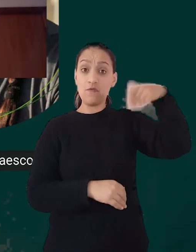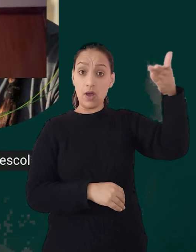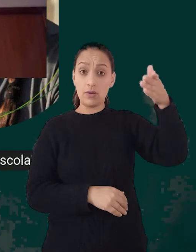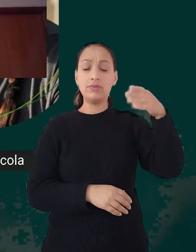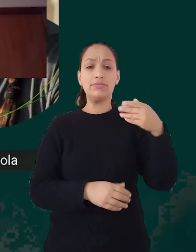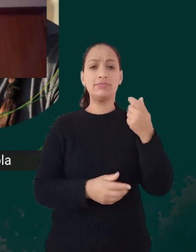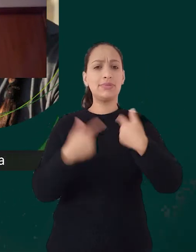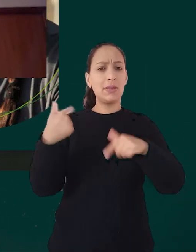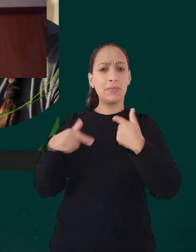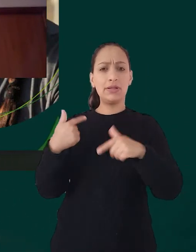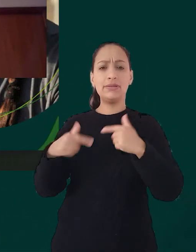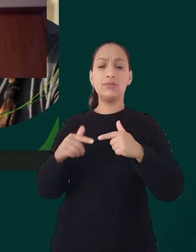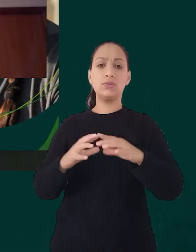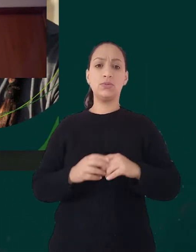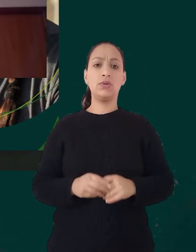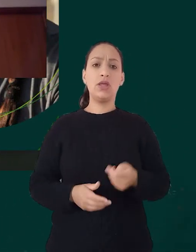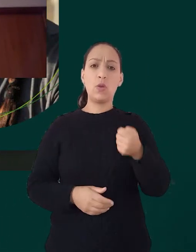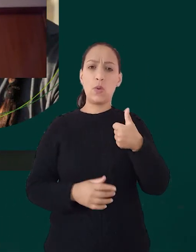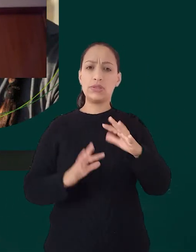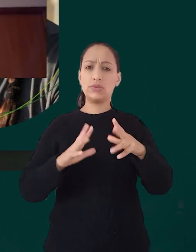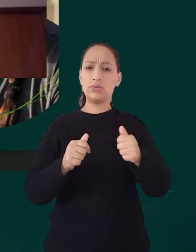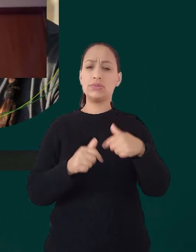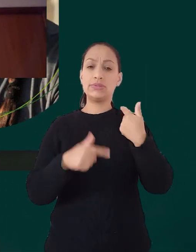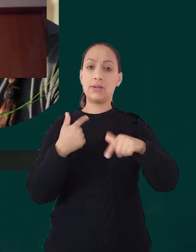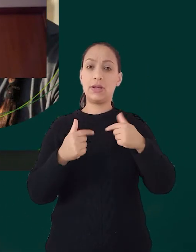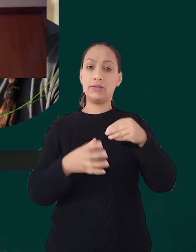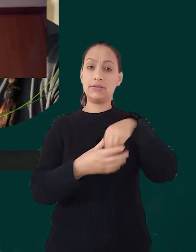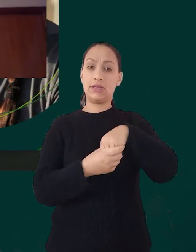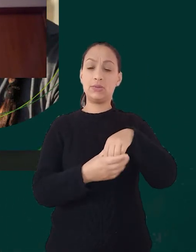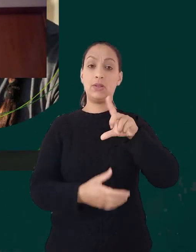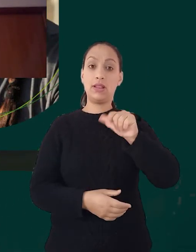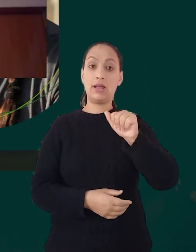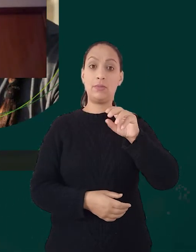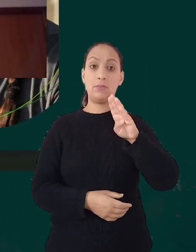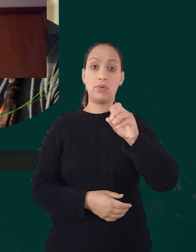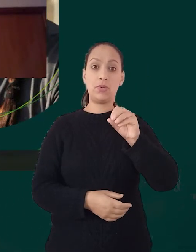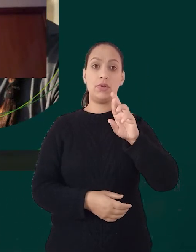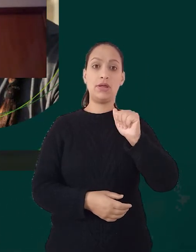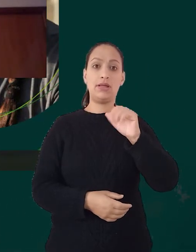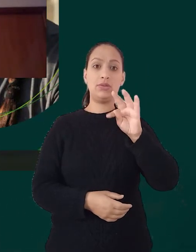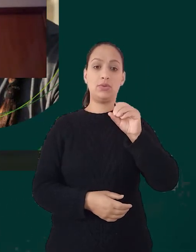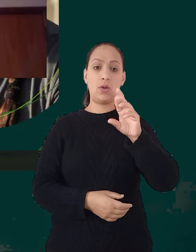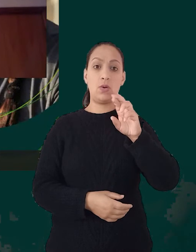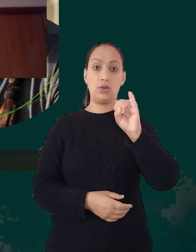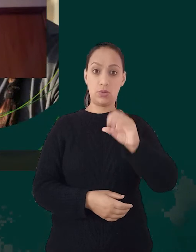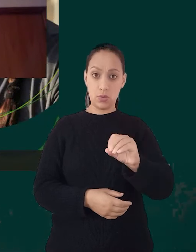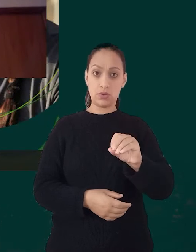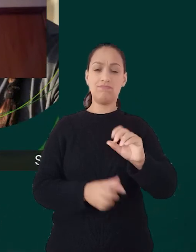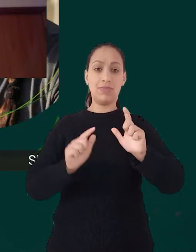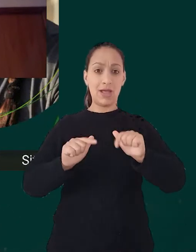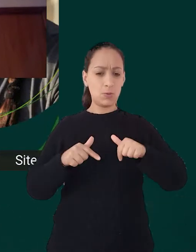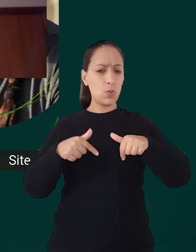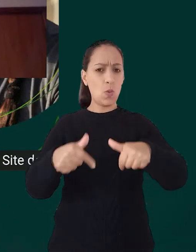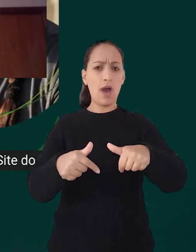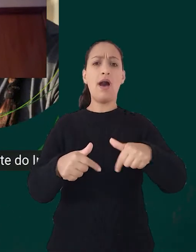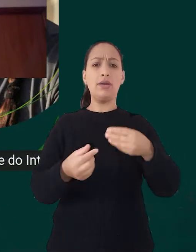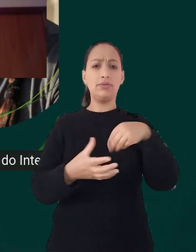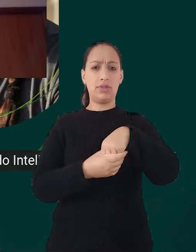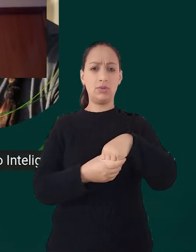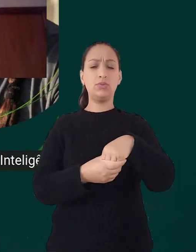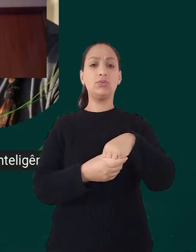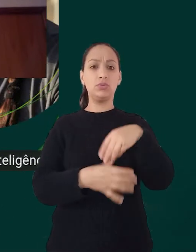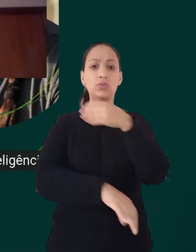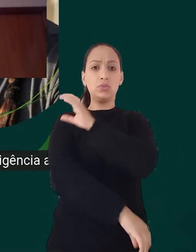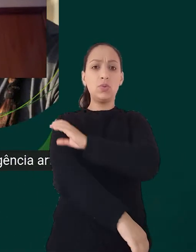eles trabalharam dentro dos nossos laboratórios, ou seja, eles foram pessoas bem atuantes dentro do nosso